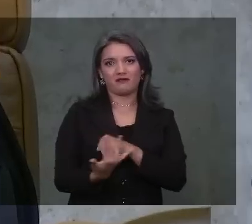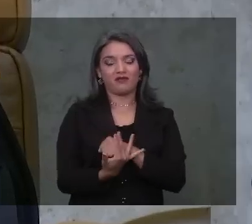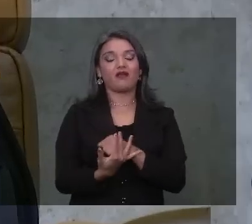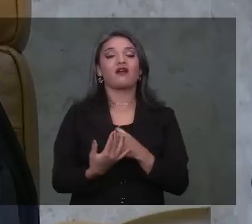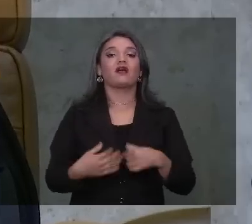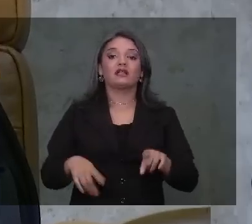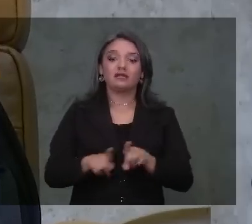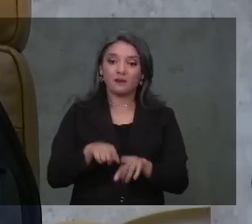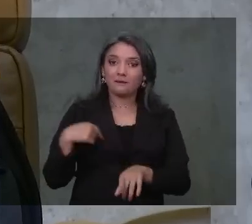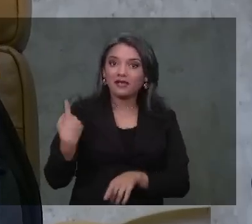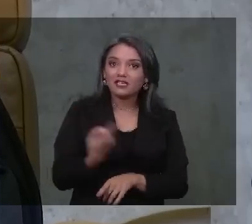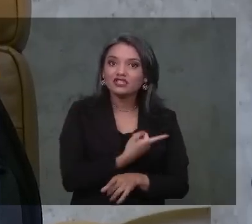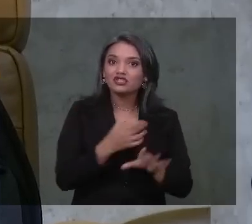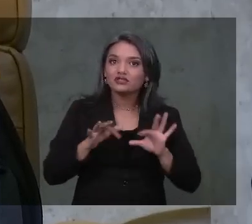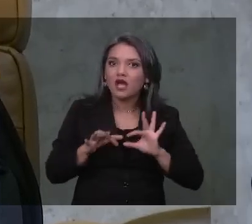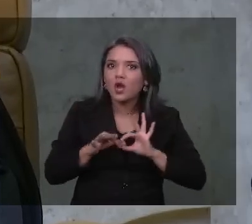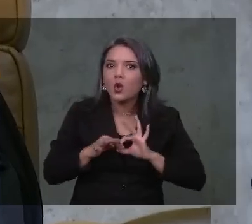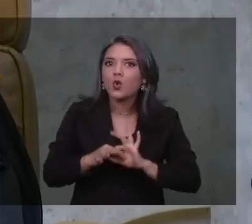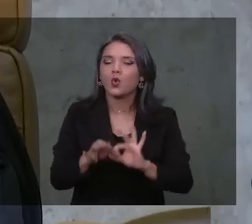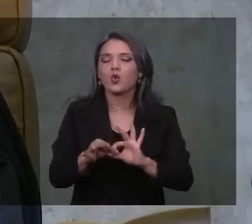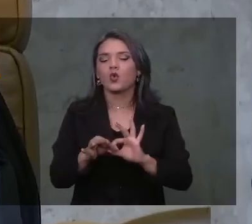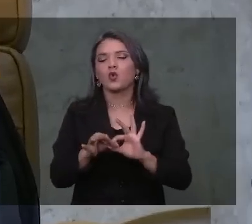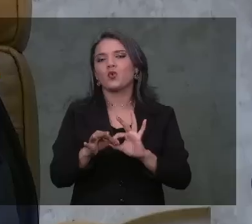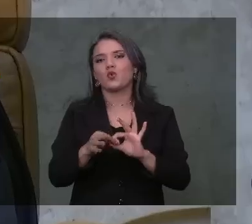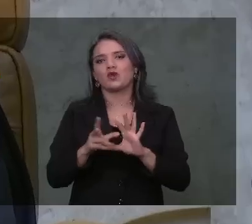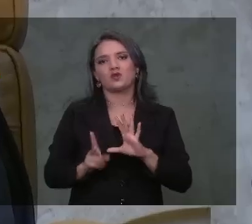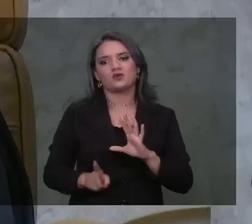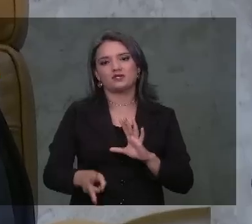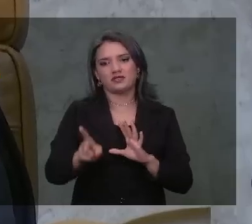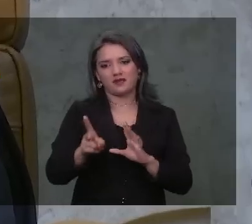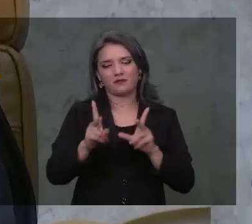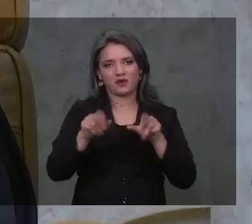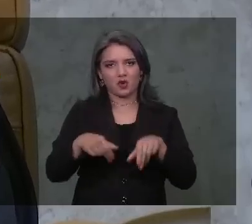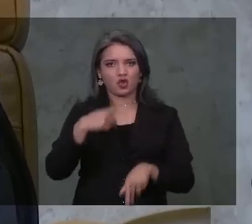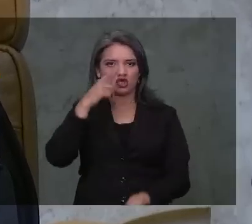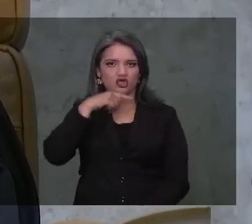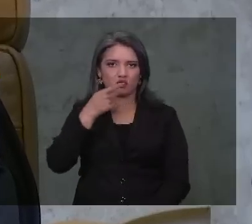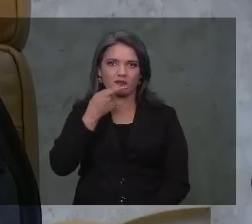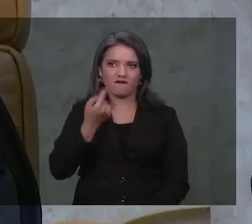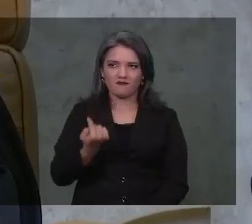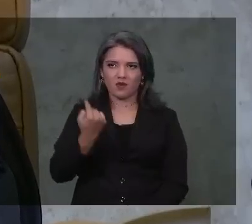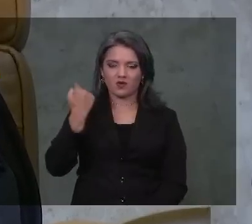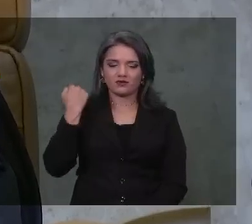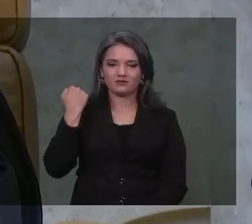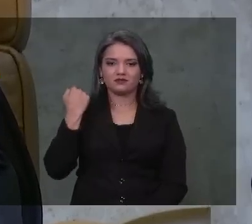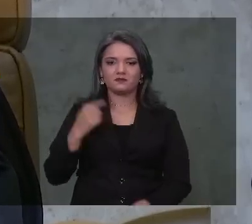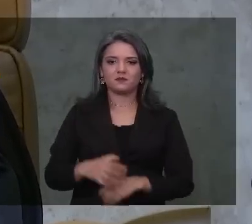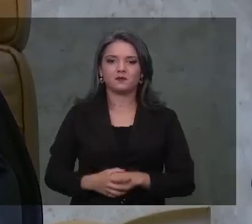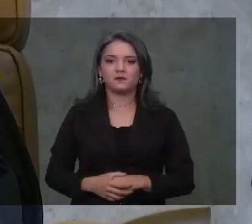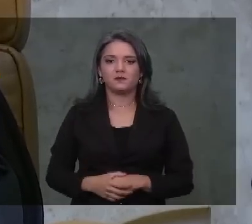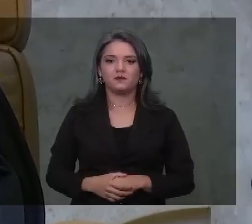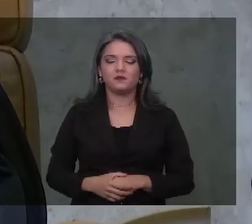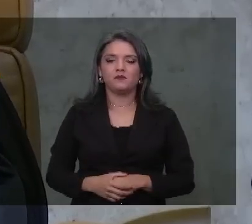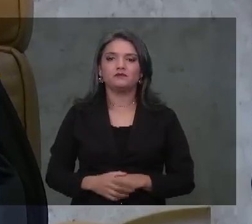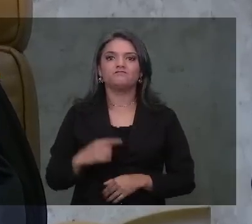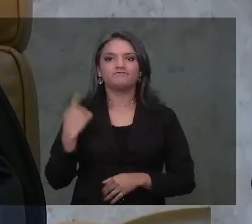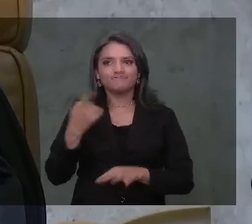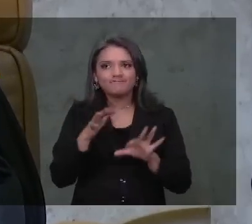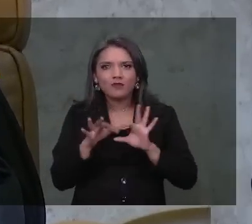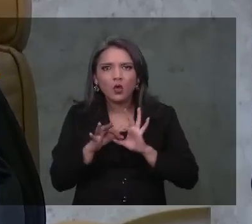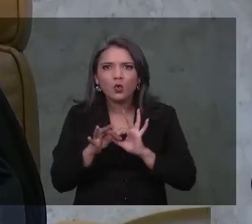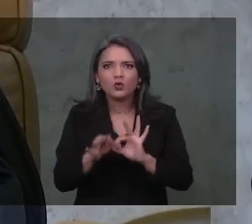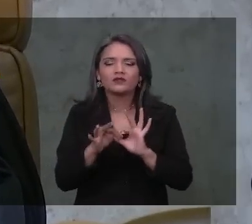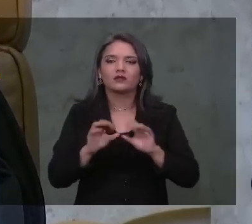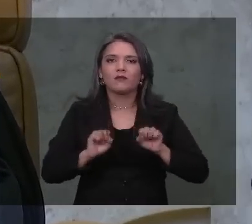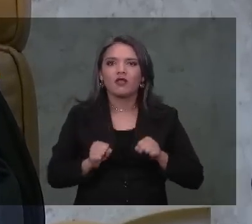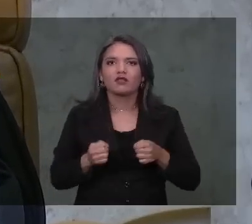sempre juntos, em sólida unidade, como lembrou o ministro Gilmar Mendes na sua bela oração, em sólida unidade na